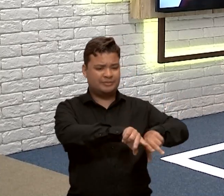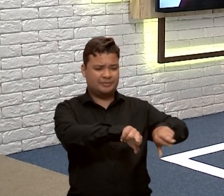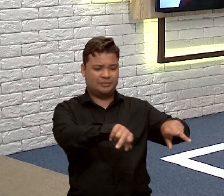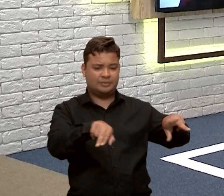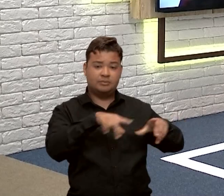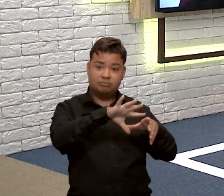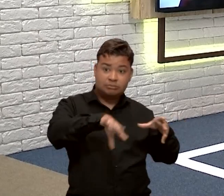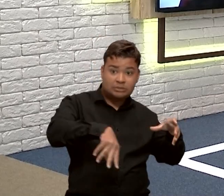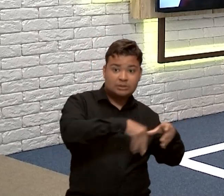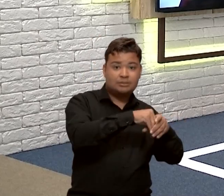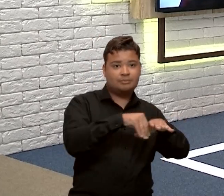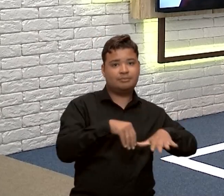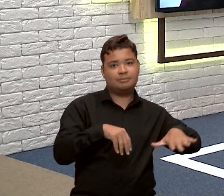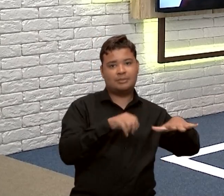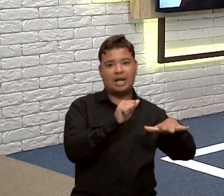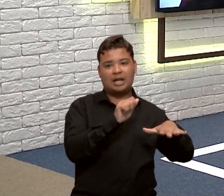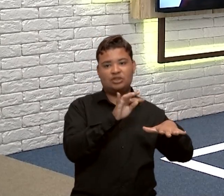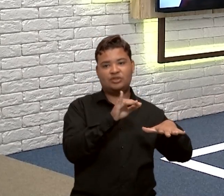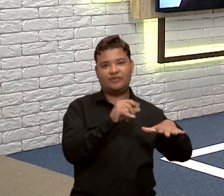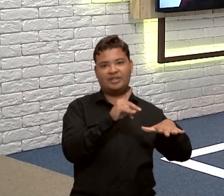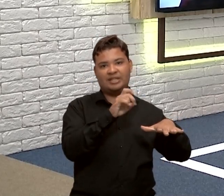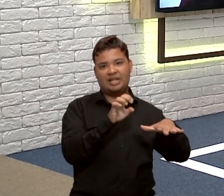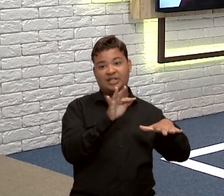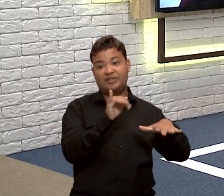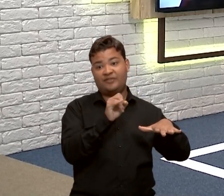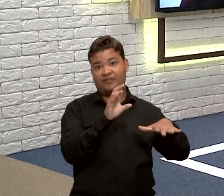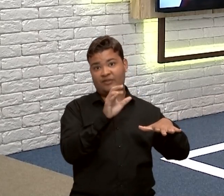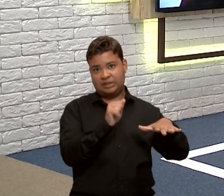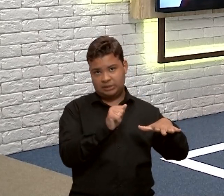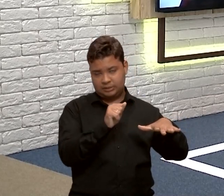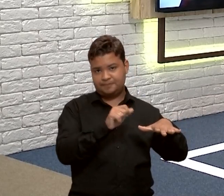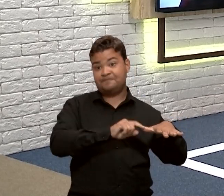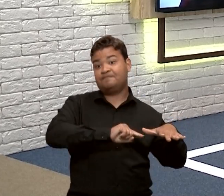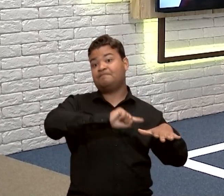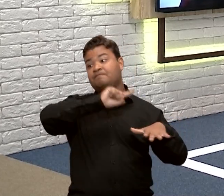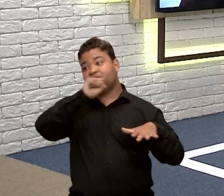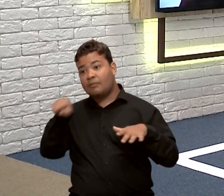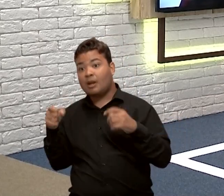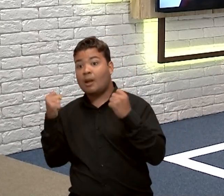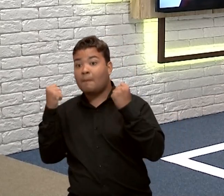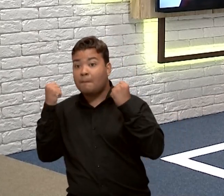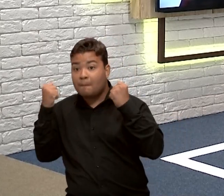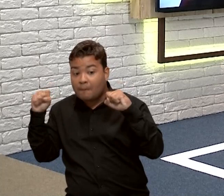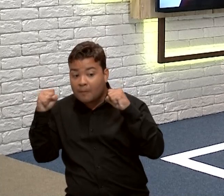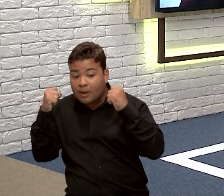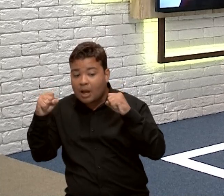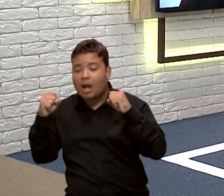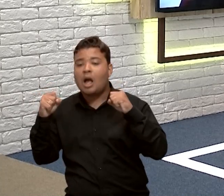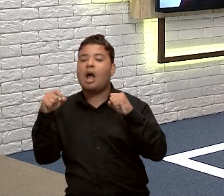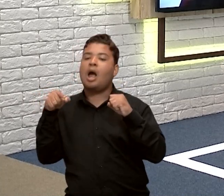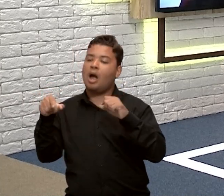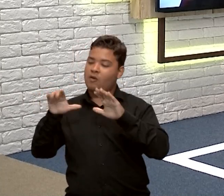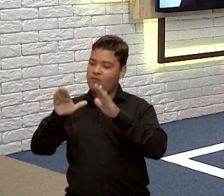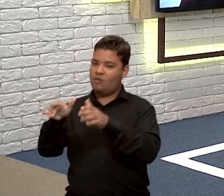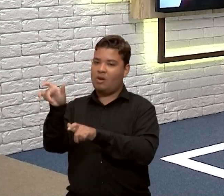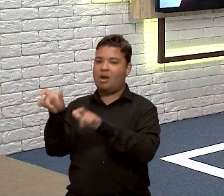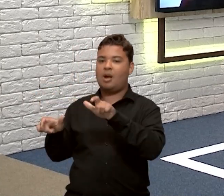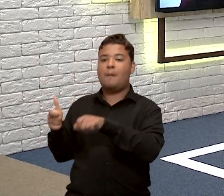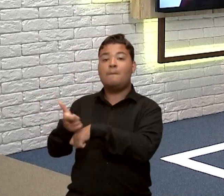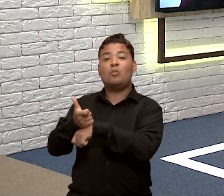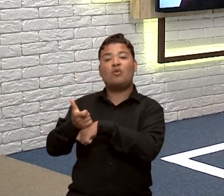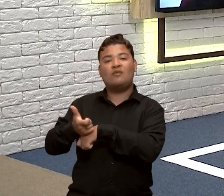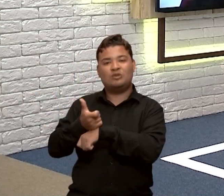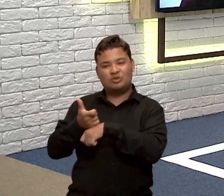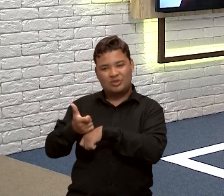em atividade física. Quando eu vou para a palavra exercício físico, aí ele já é voltado para profissionais da área da educação